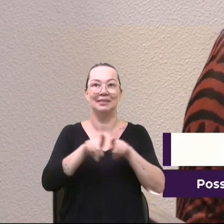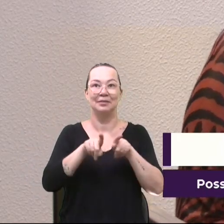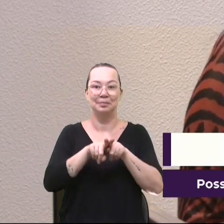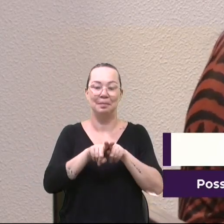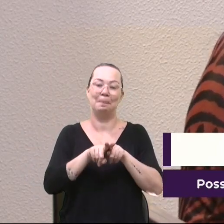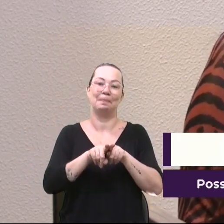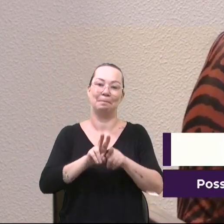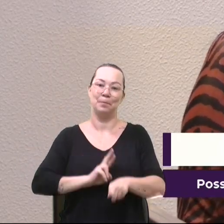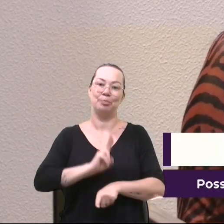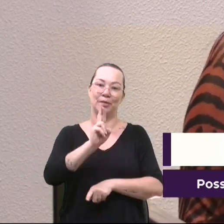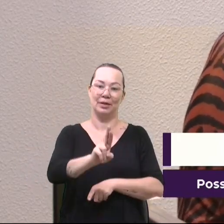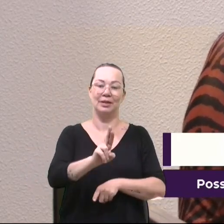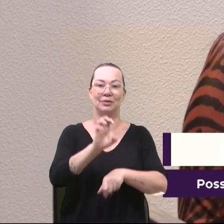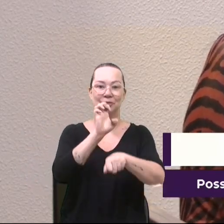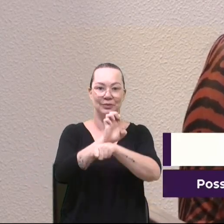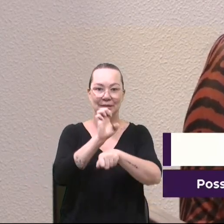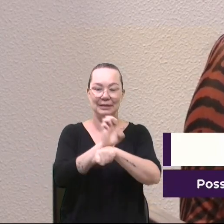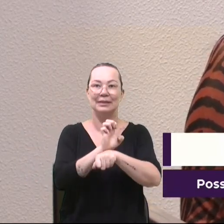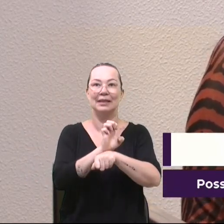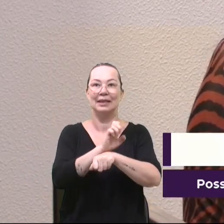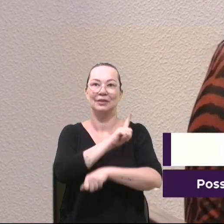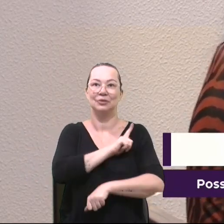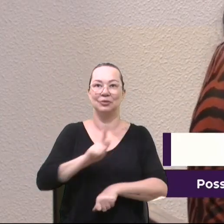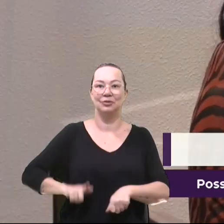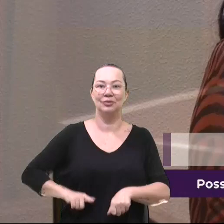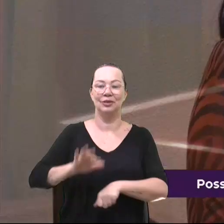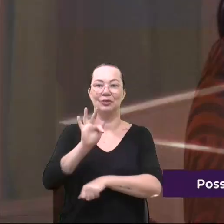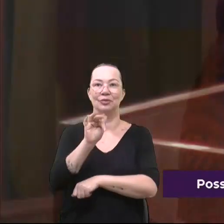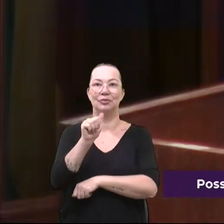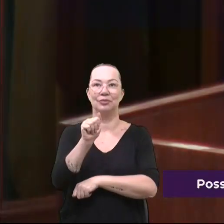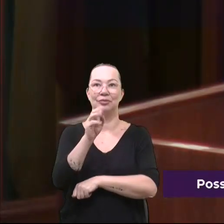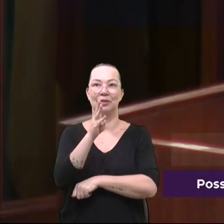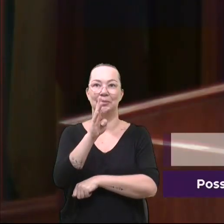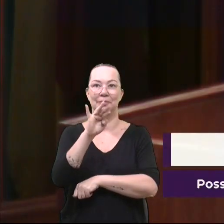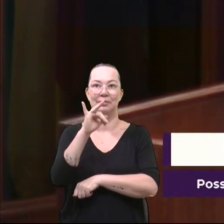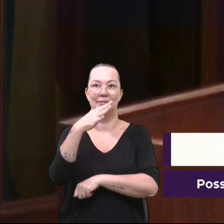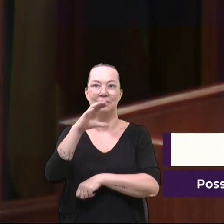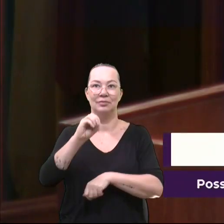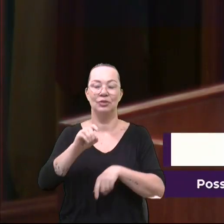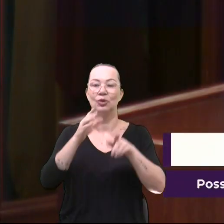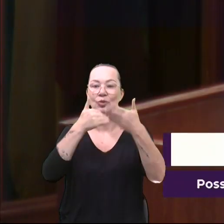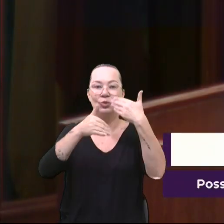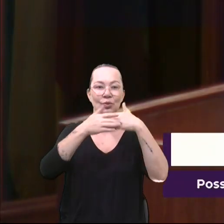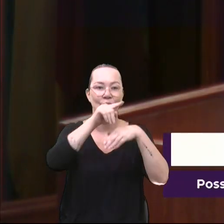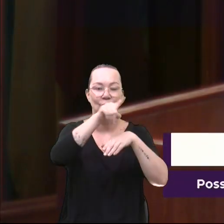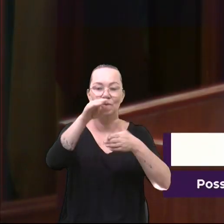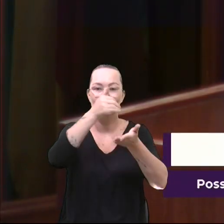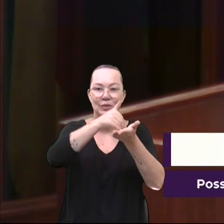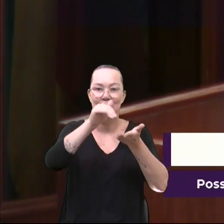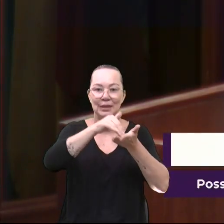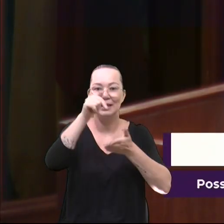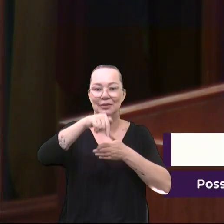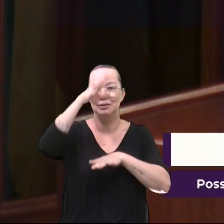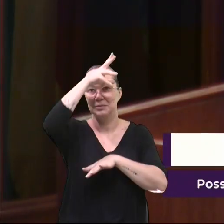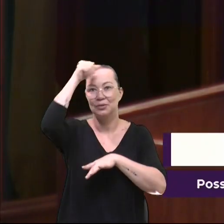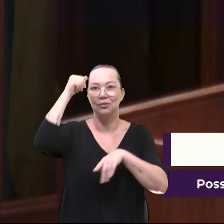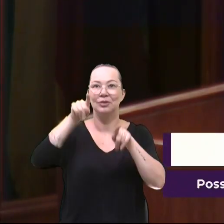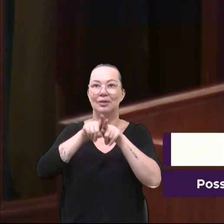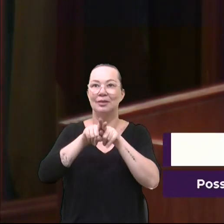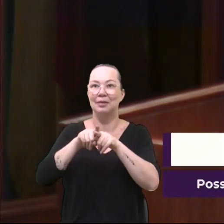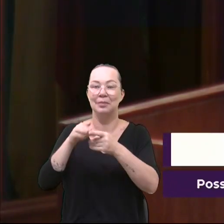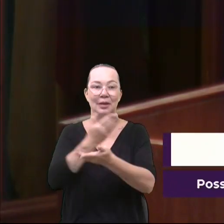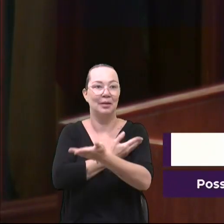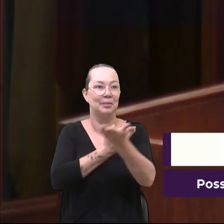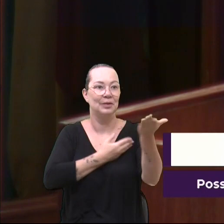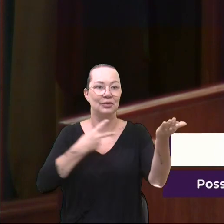governo do estado, meu amigo do coração, Fabrício, em nome de todos os secretários municipais, em nome dos meus colegas vereadores,